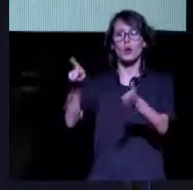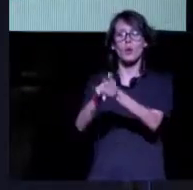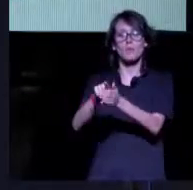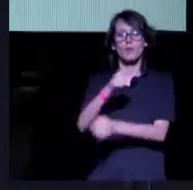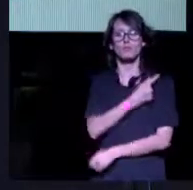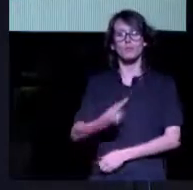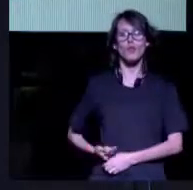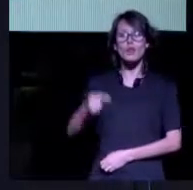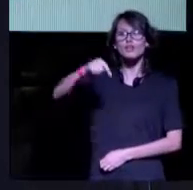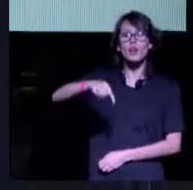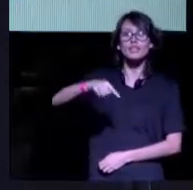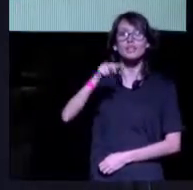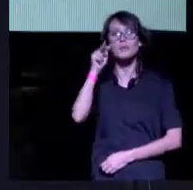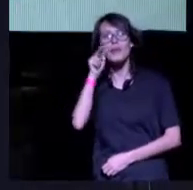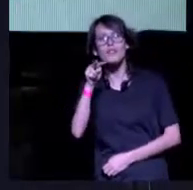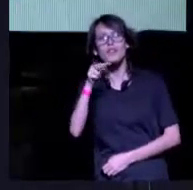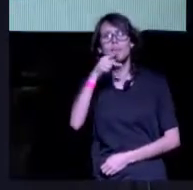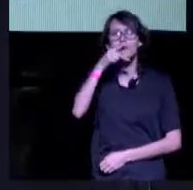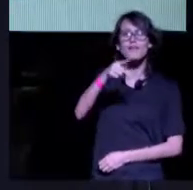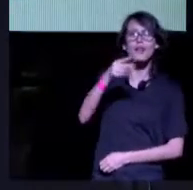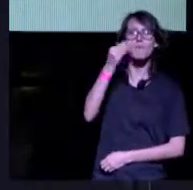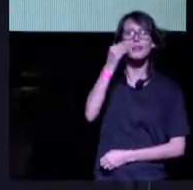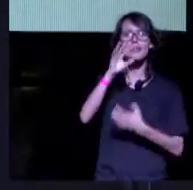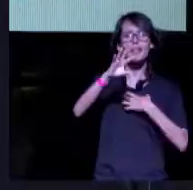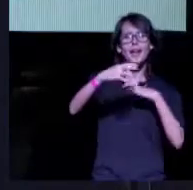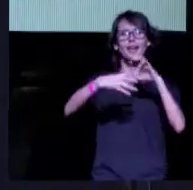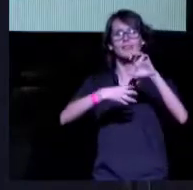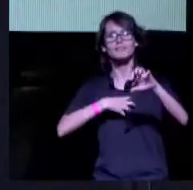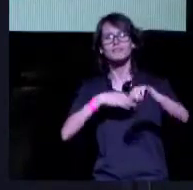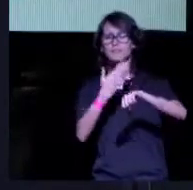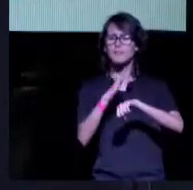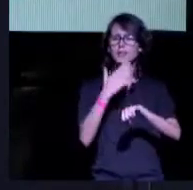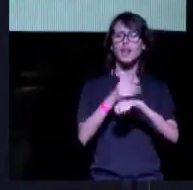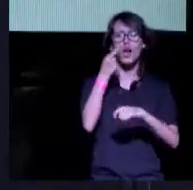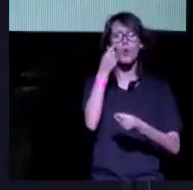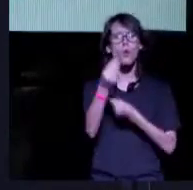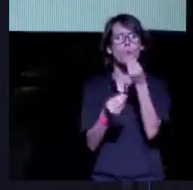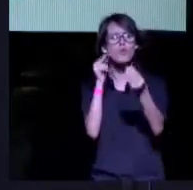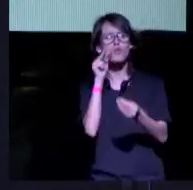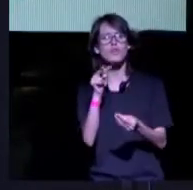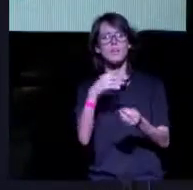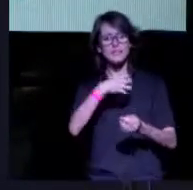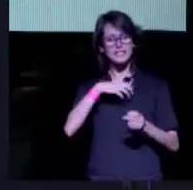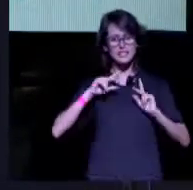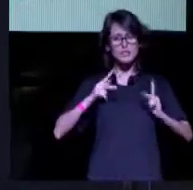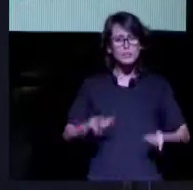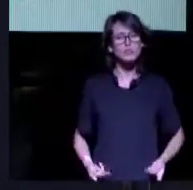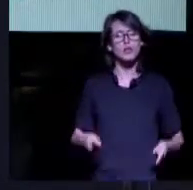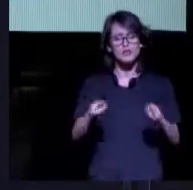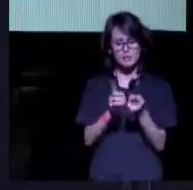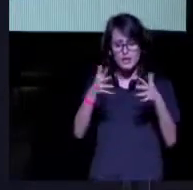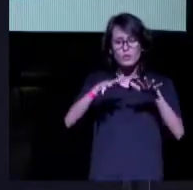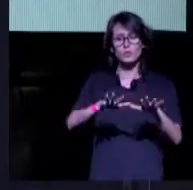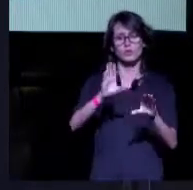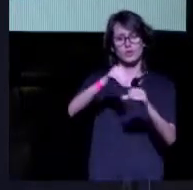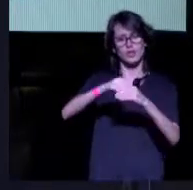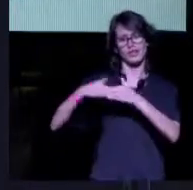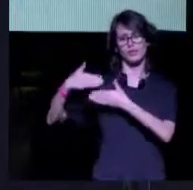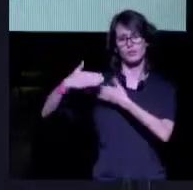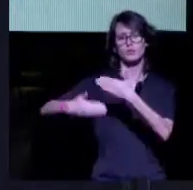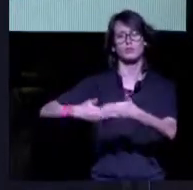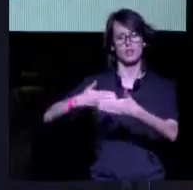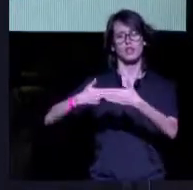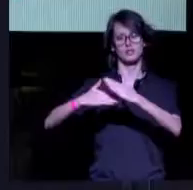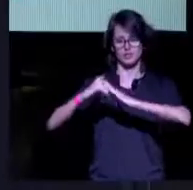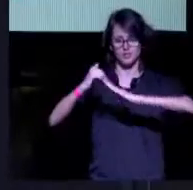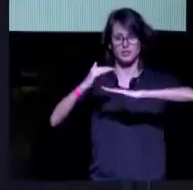pra entender no lugar do outro para exercitar empatia pra se sentir humano incluído dentro desse processo sabe pra mim hoje